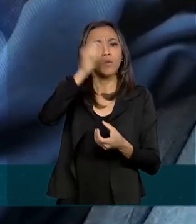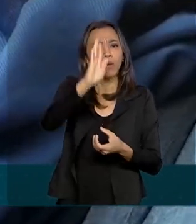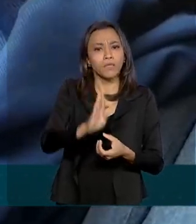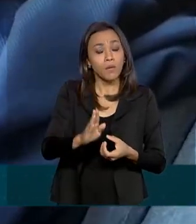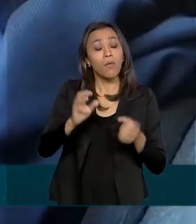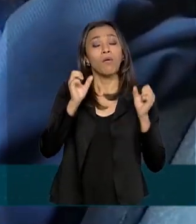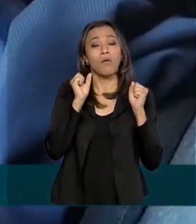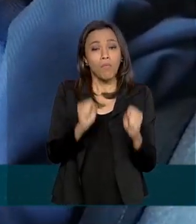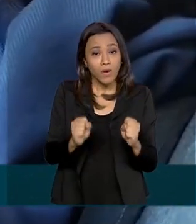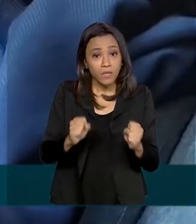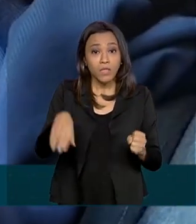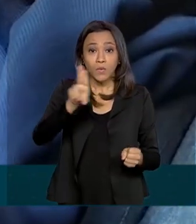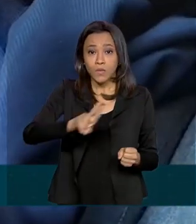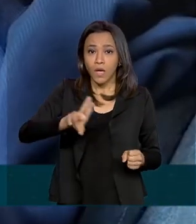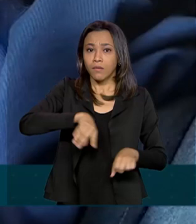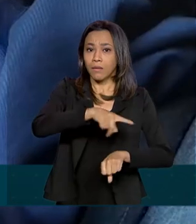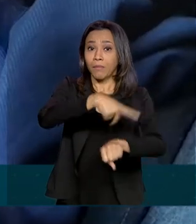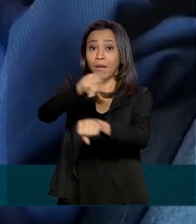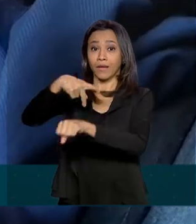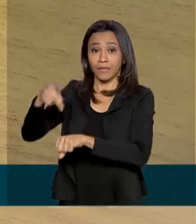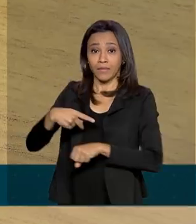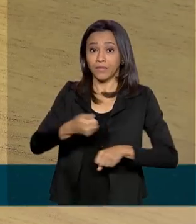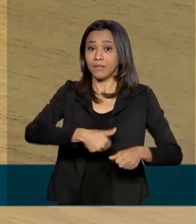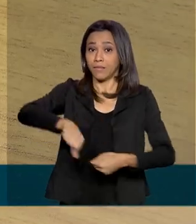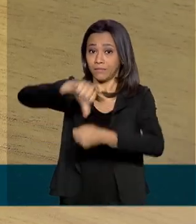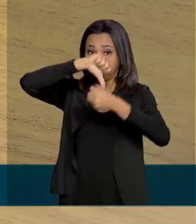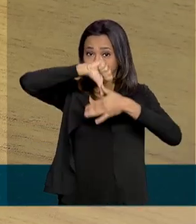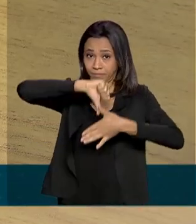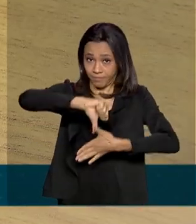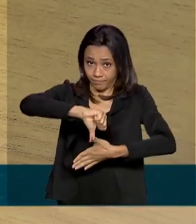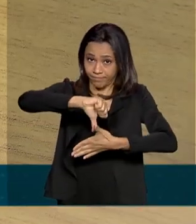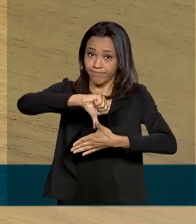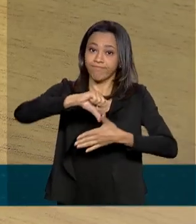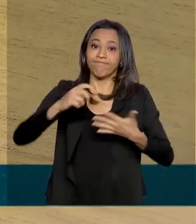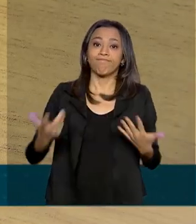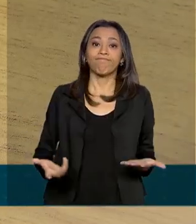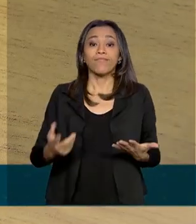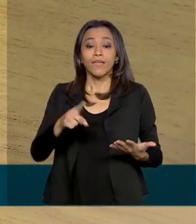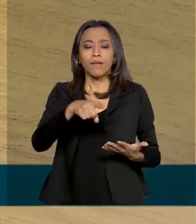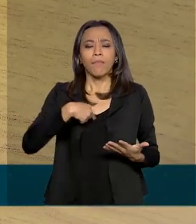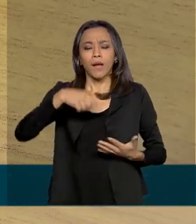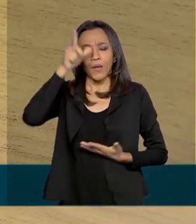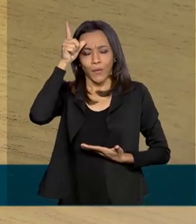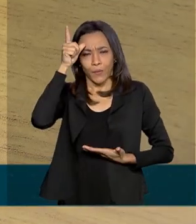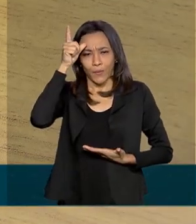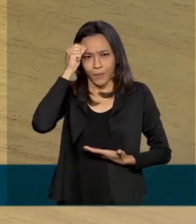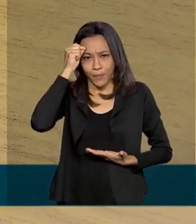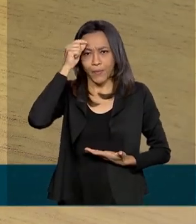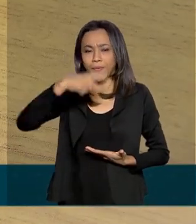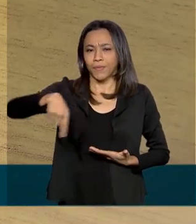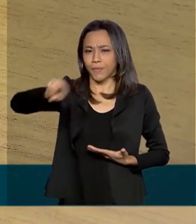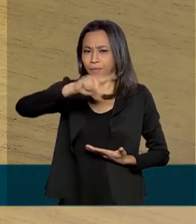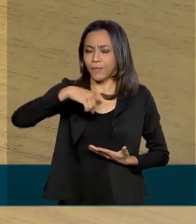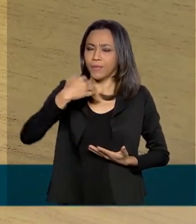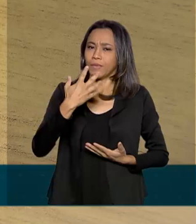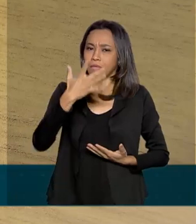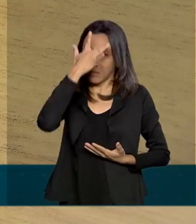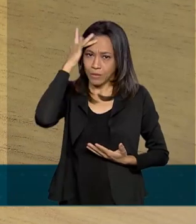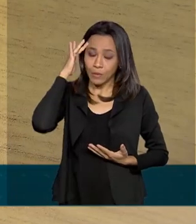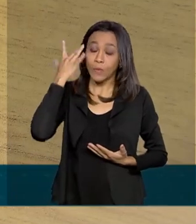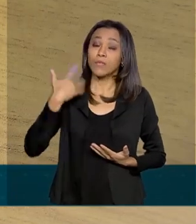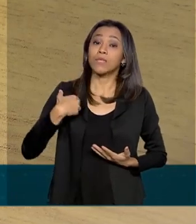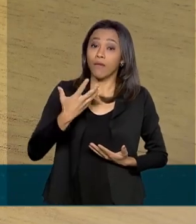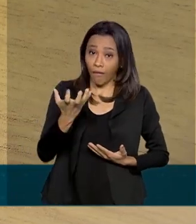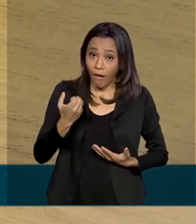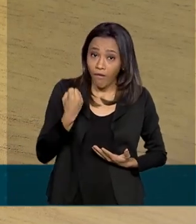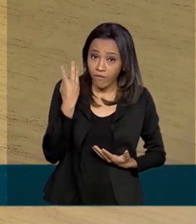ser usados nos países da América do Sul, para a tranquilidade e segurança de brasileiros que quiserem viajar de